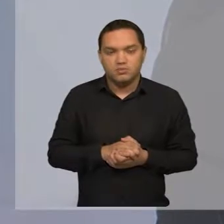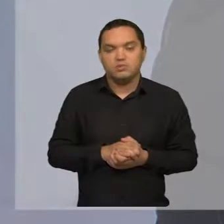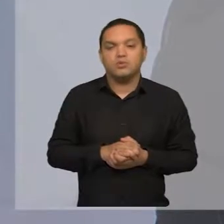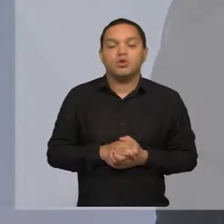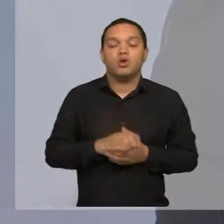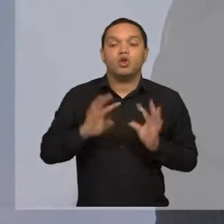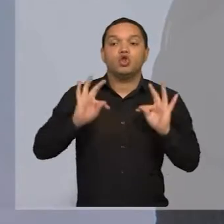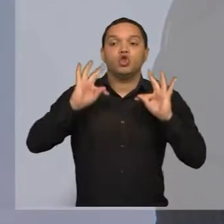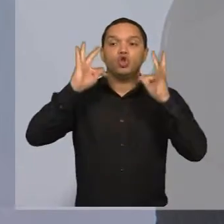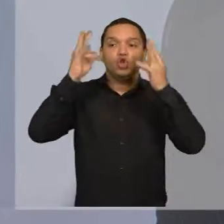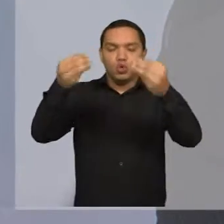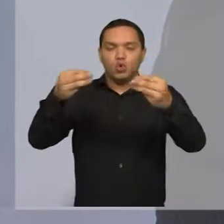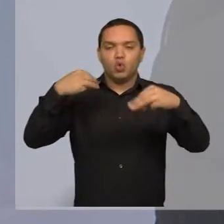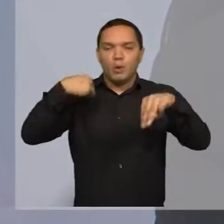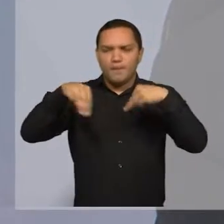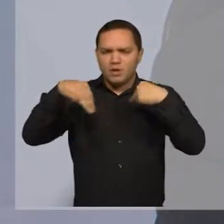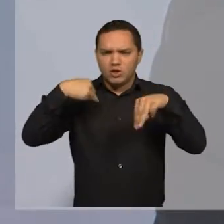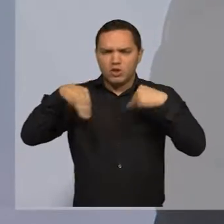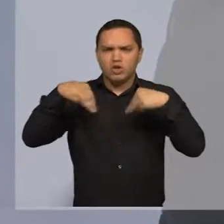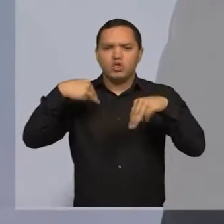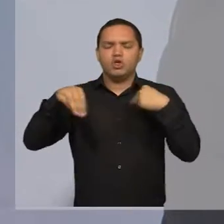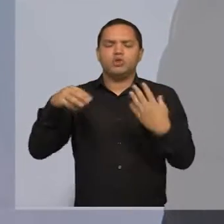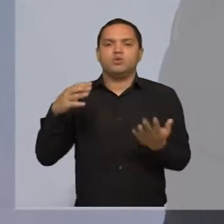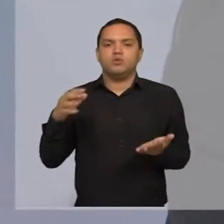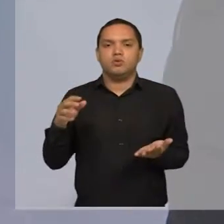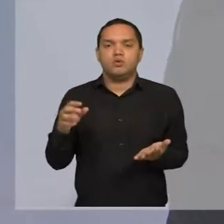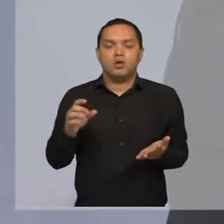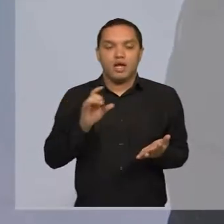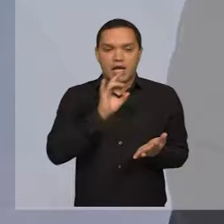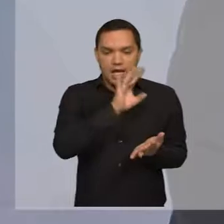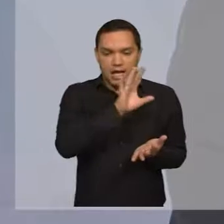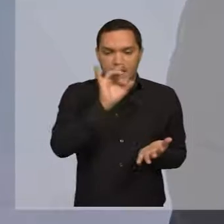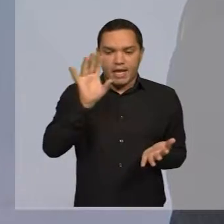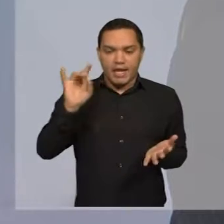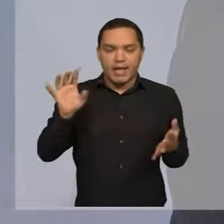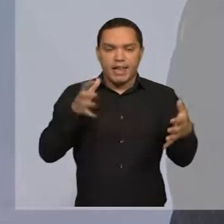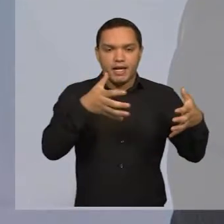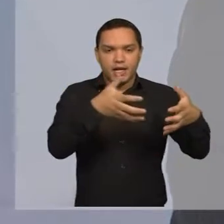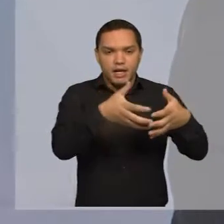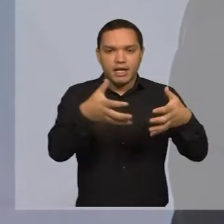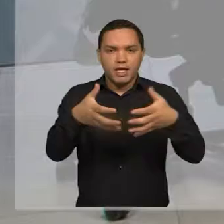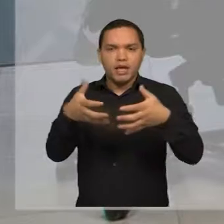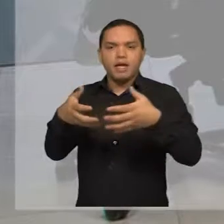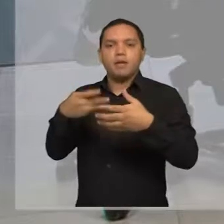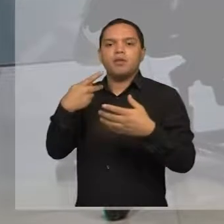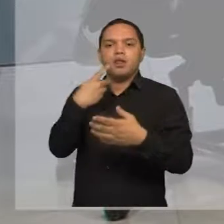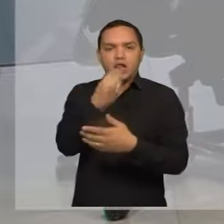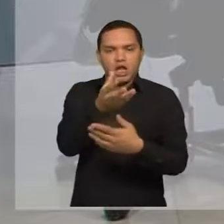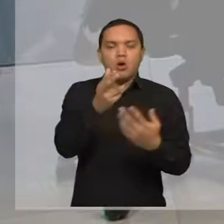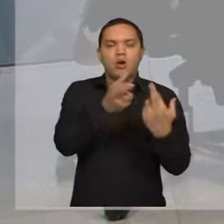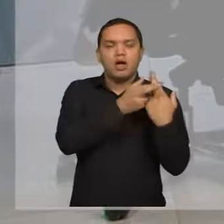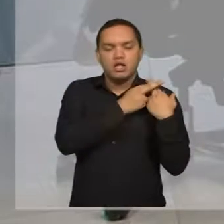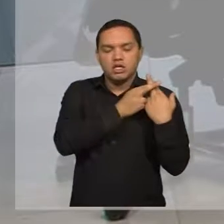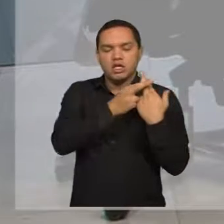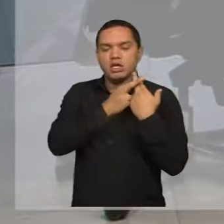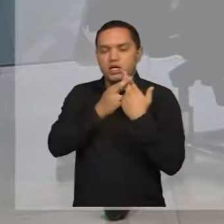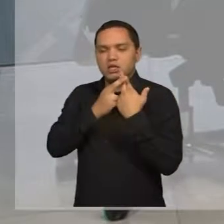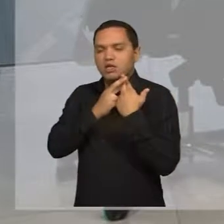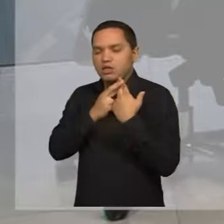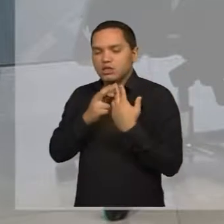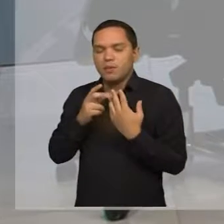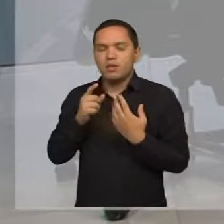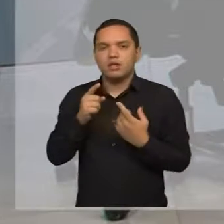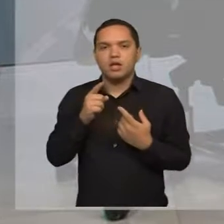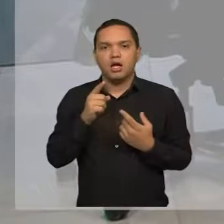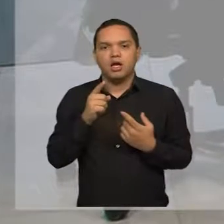os ministros se reuniam para lá e cada equipe se encarregou exatamente. Diga-se de passagem, sem